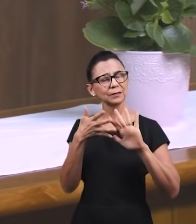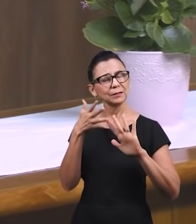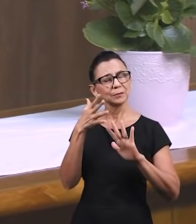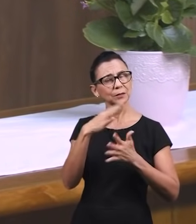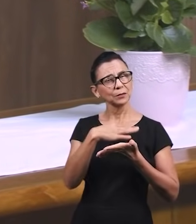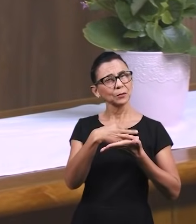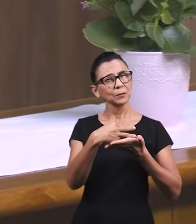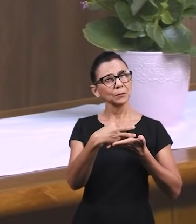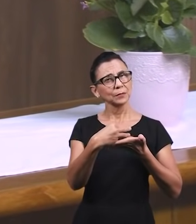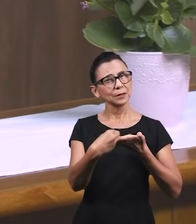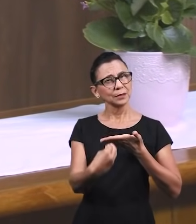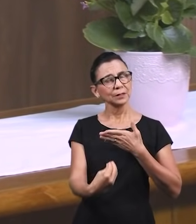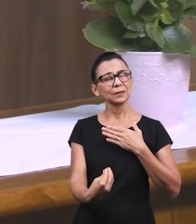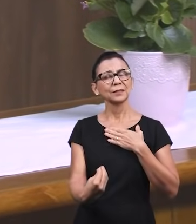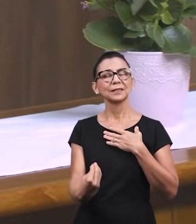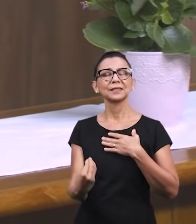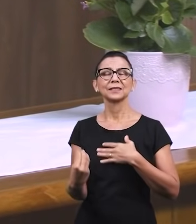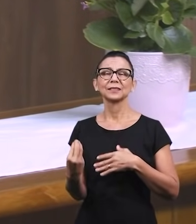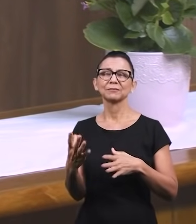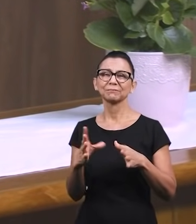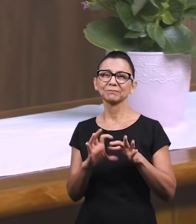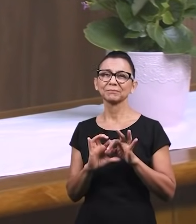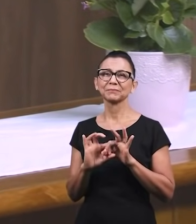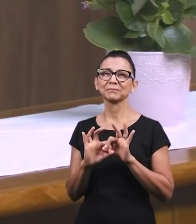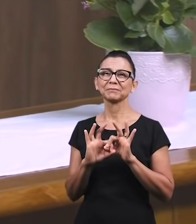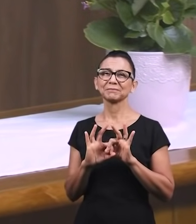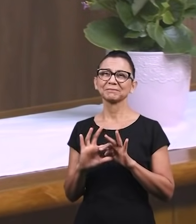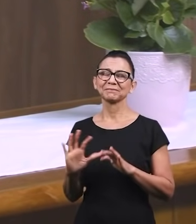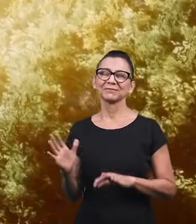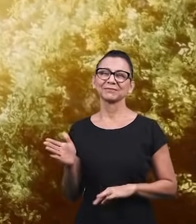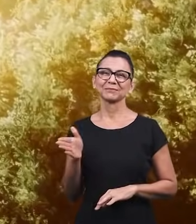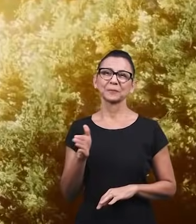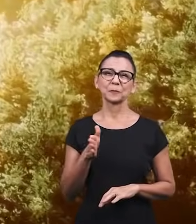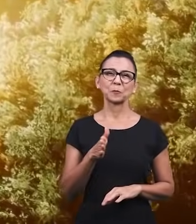falar profundamente ao seu coração. Vamos adorar o Senhor.